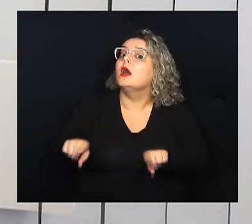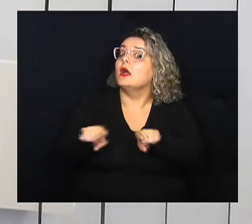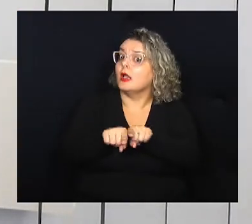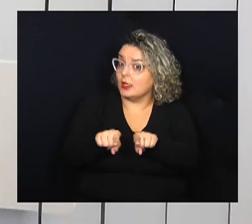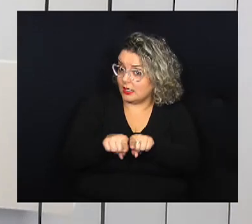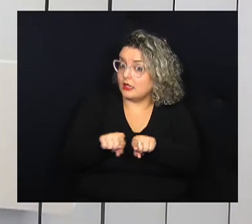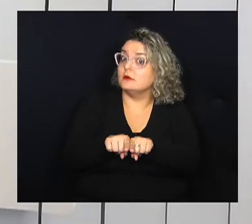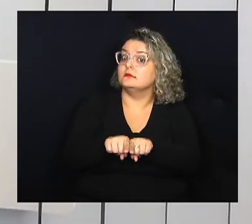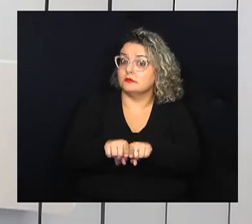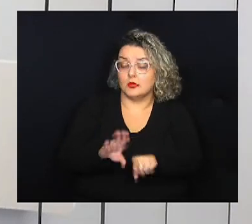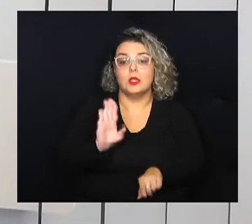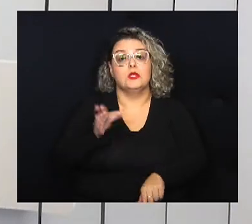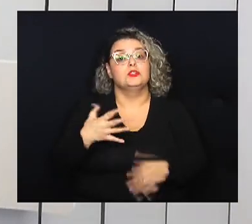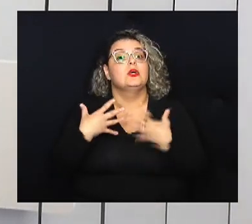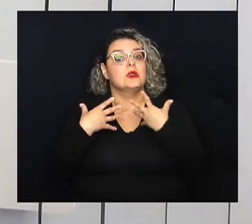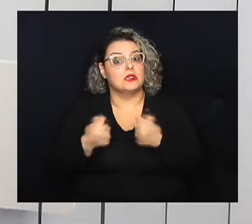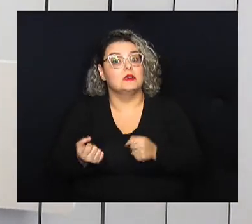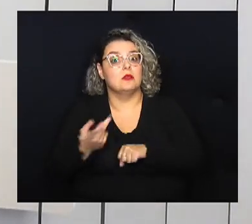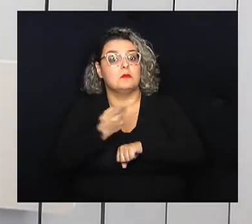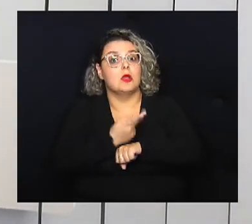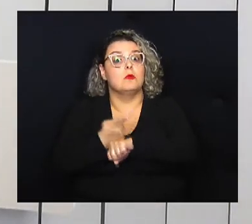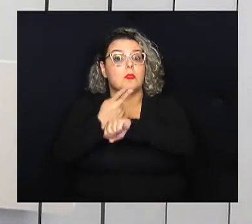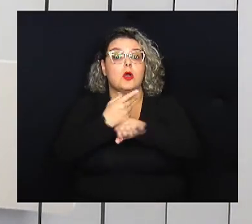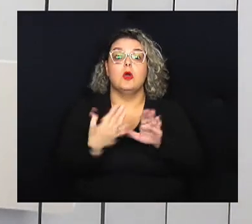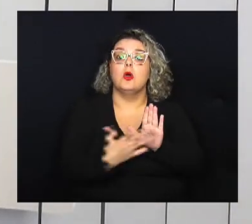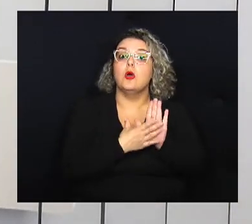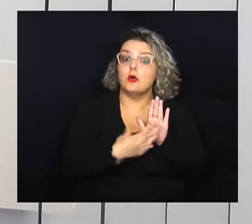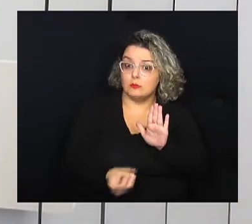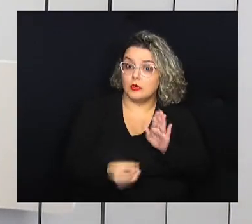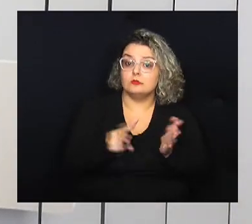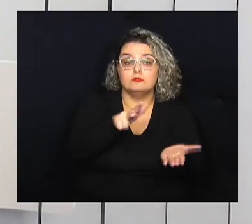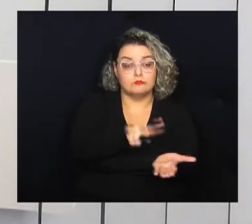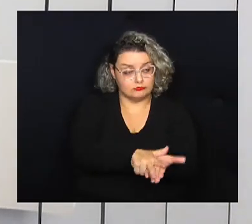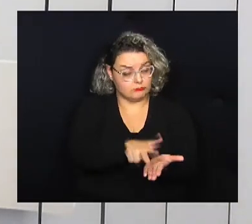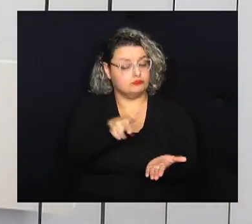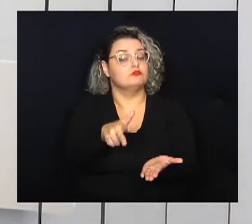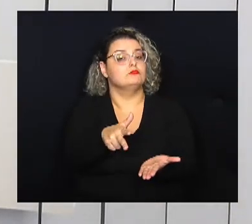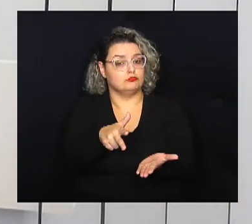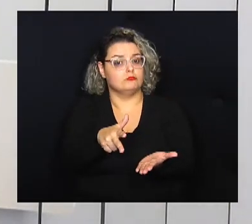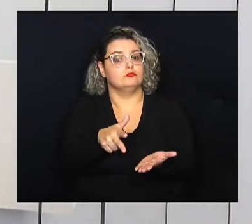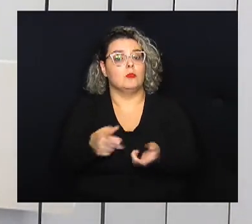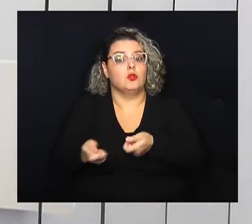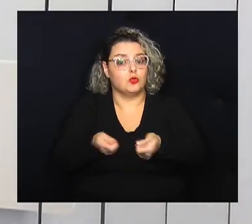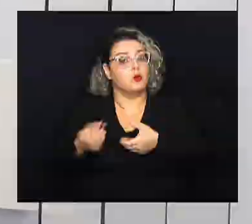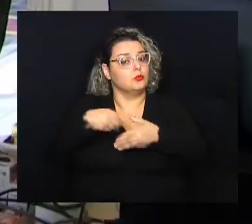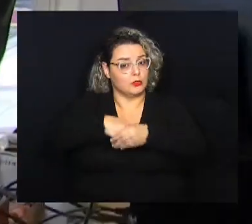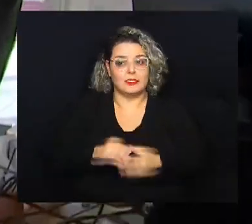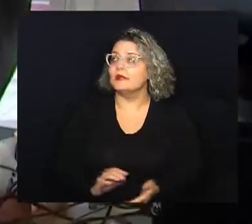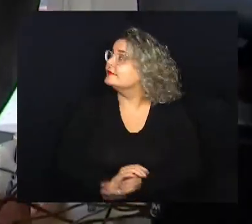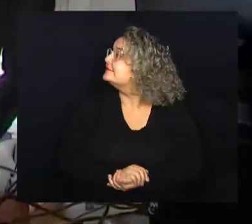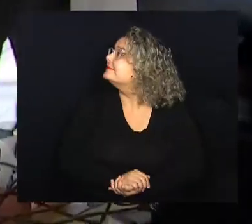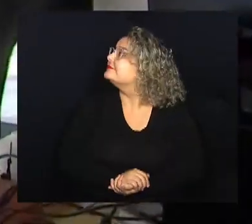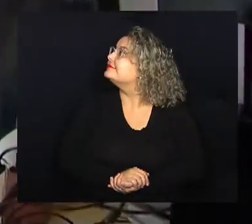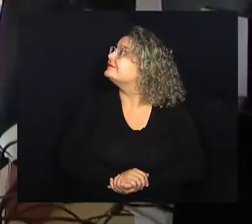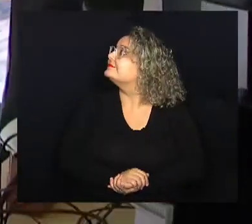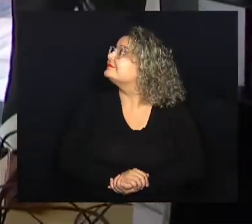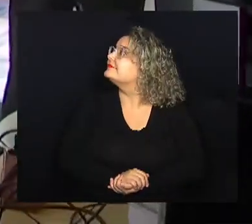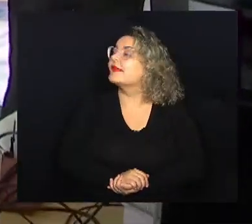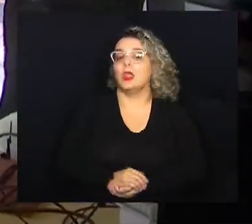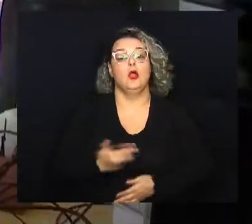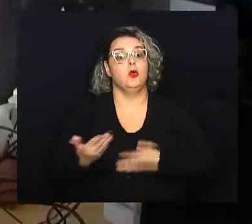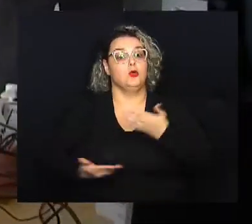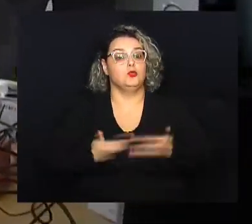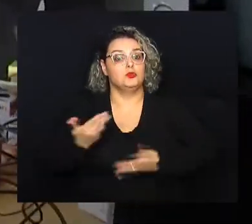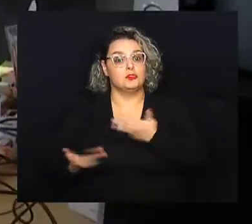inclusive, já recebeu prêmios como modelo de regulamentação do controle interno. Os servidores da Câmara